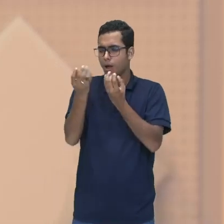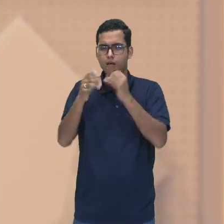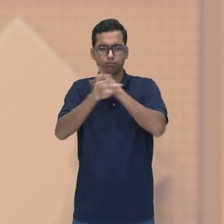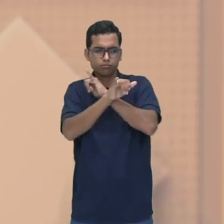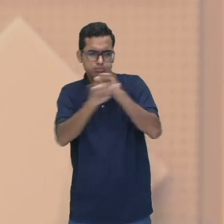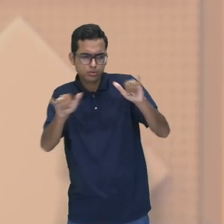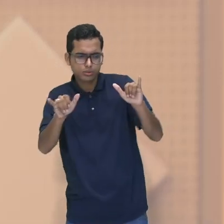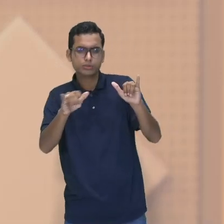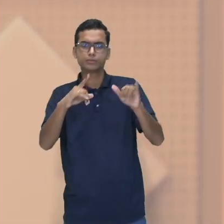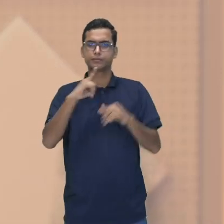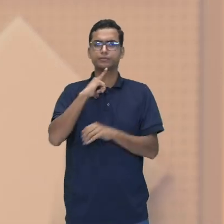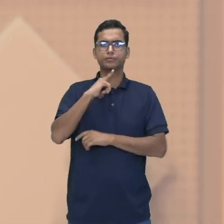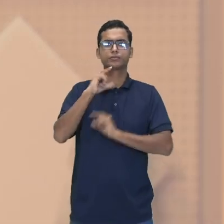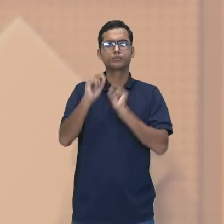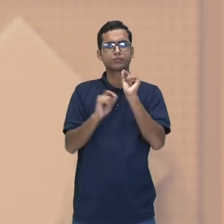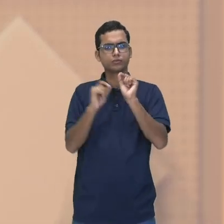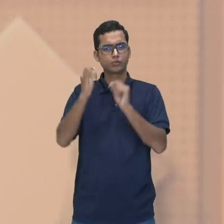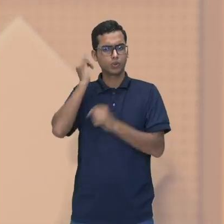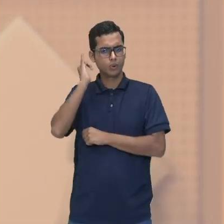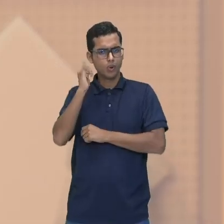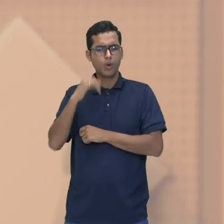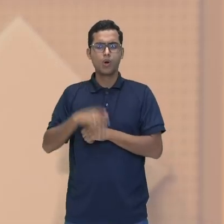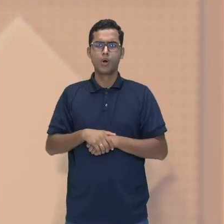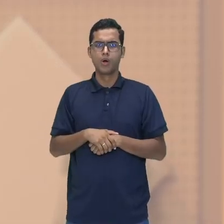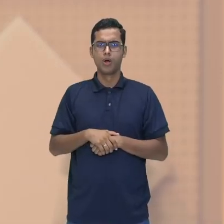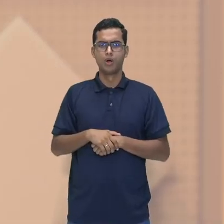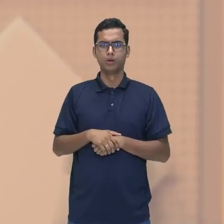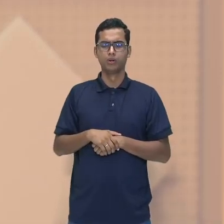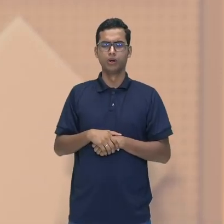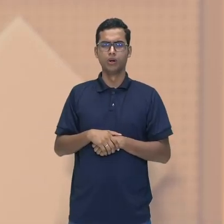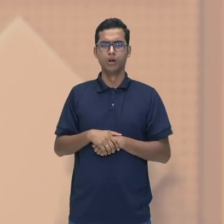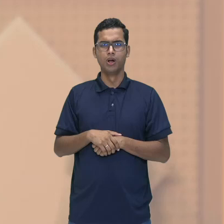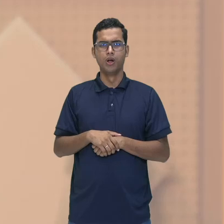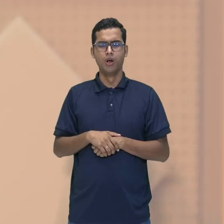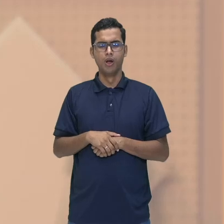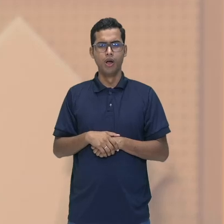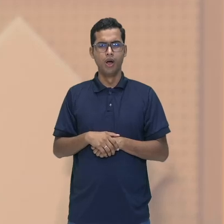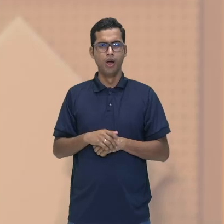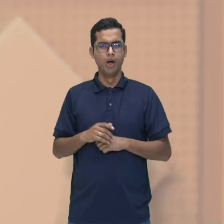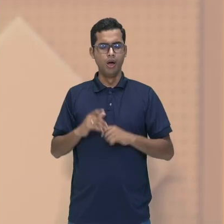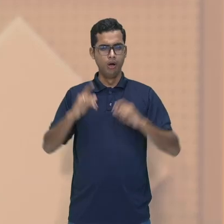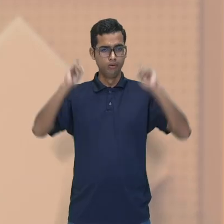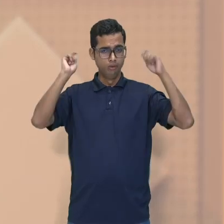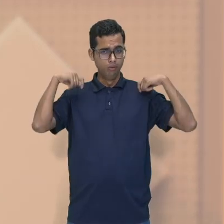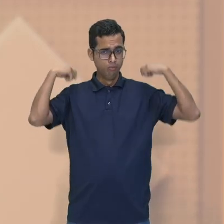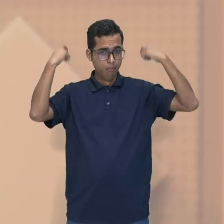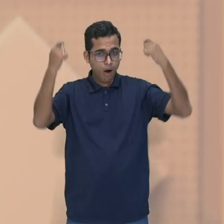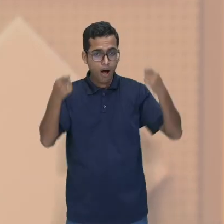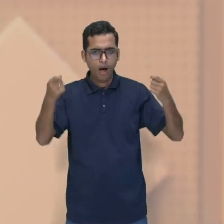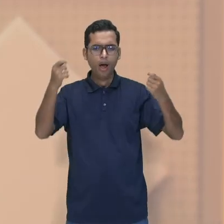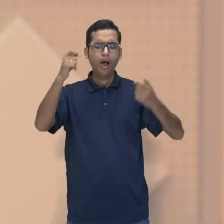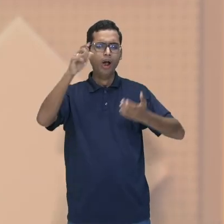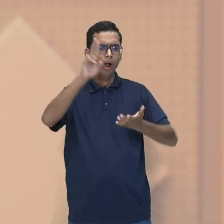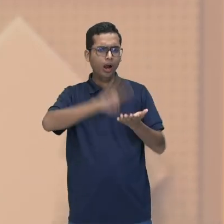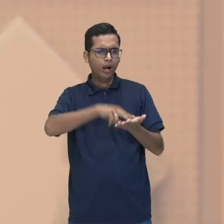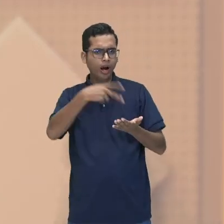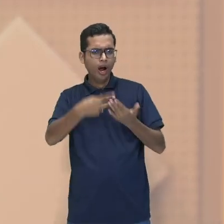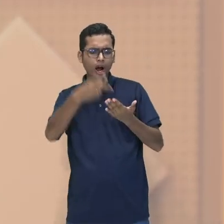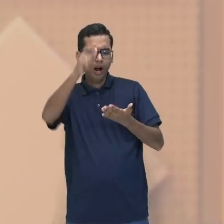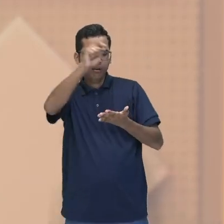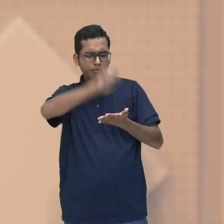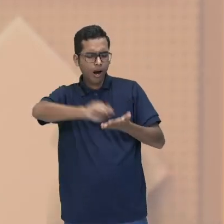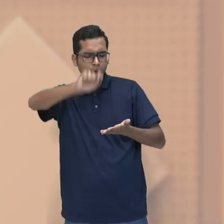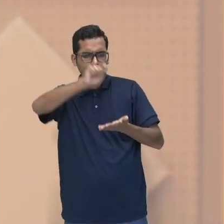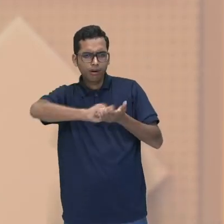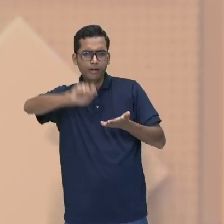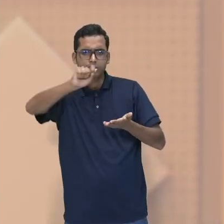Há relatos que quando os monges copistas iam fazer as transcrições dos livros, porque na época não